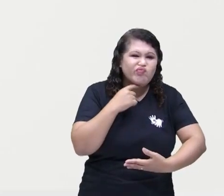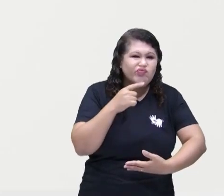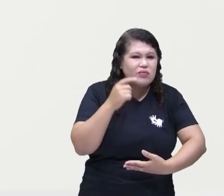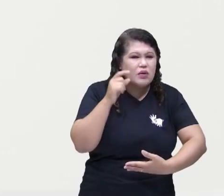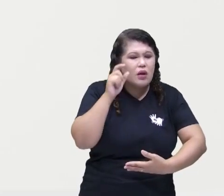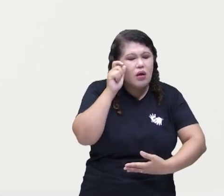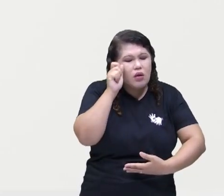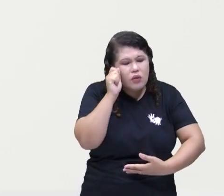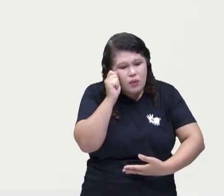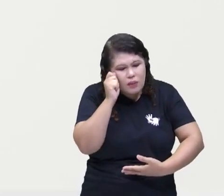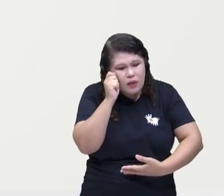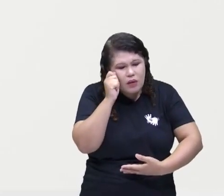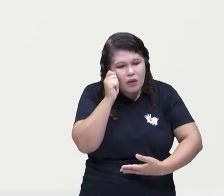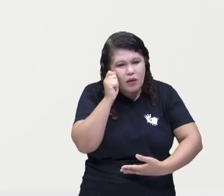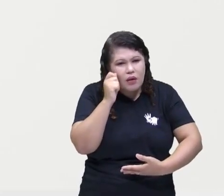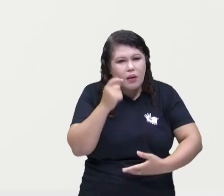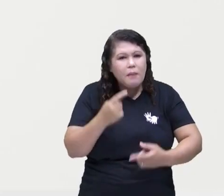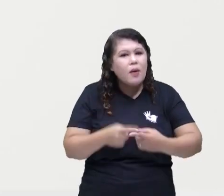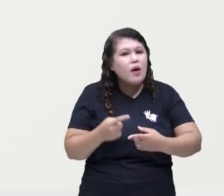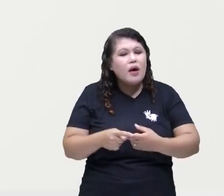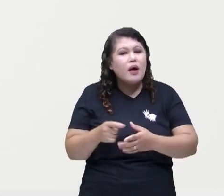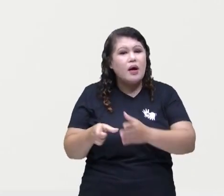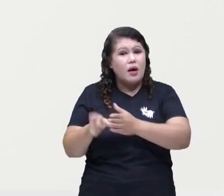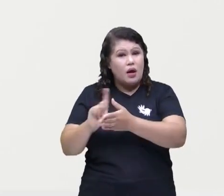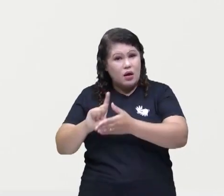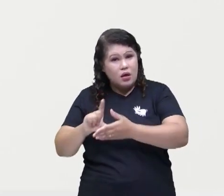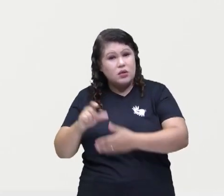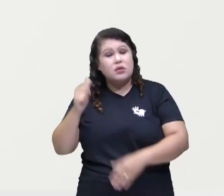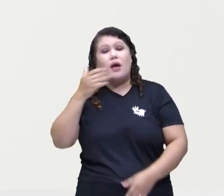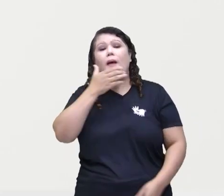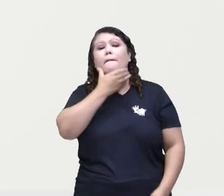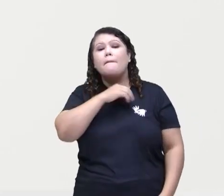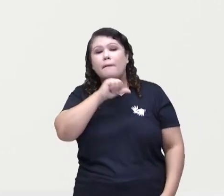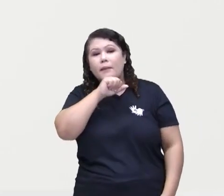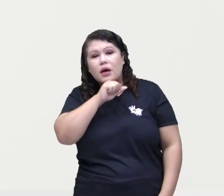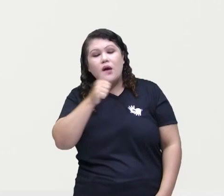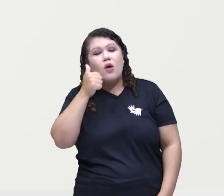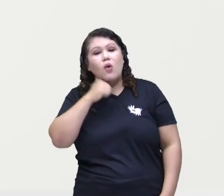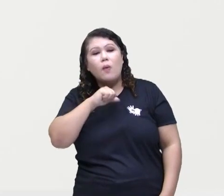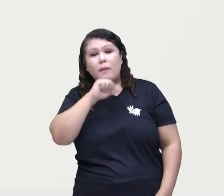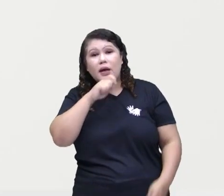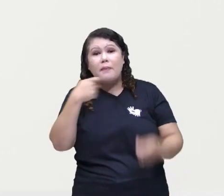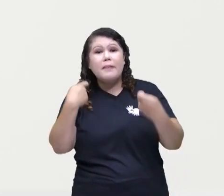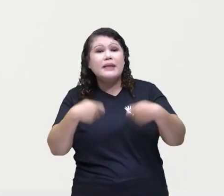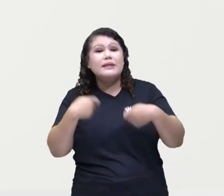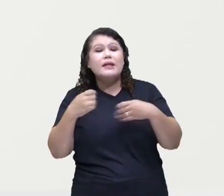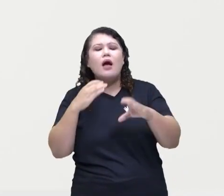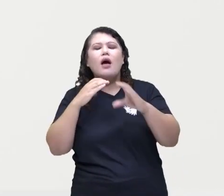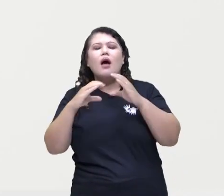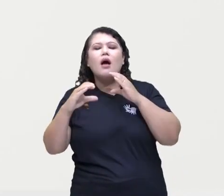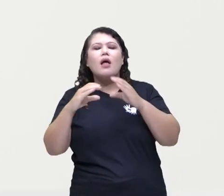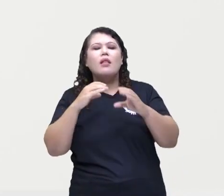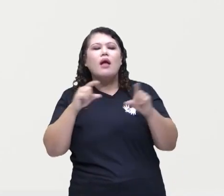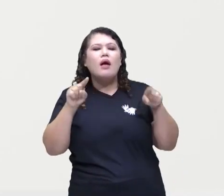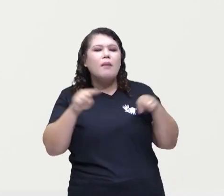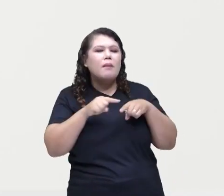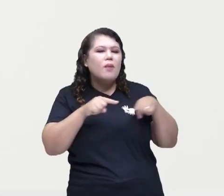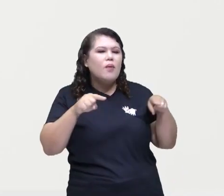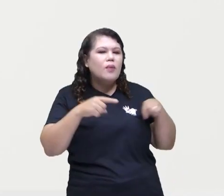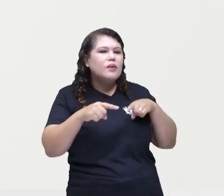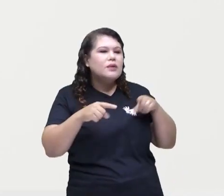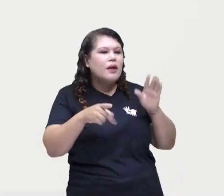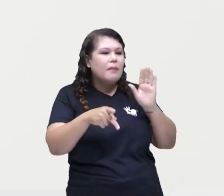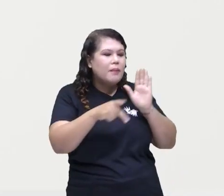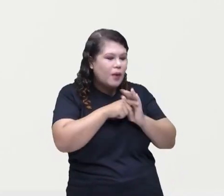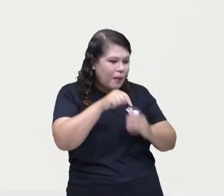antes, olha aqui, ó, antes o papai e a mamãe não cantavam a canção de ninar. Então, esse